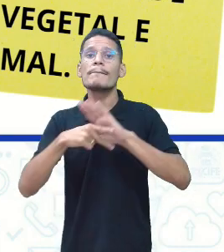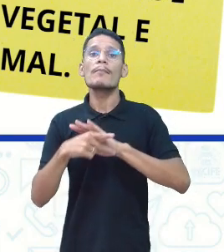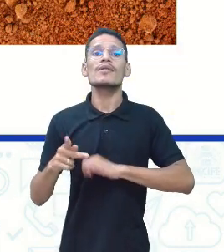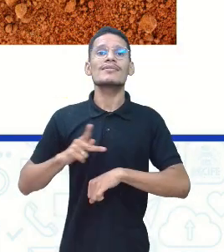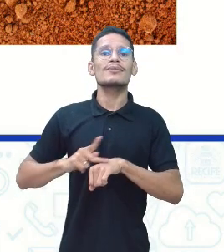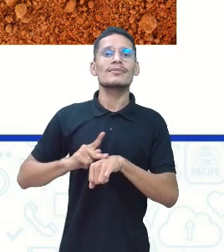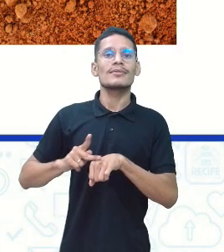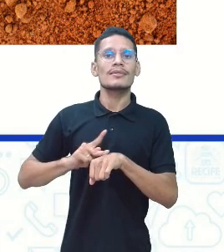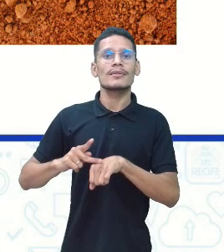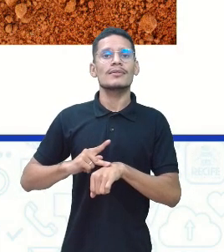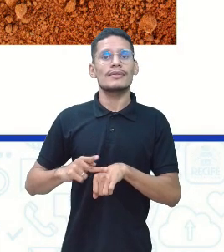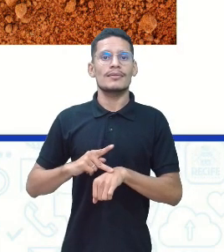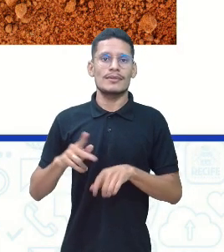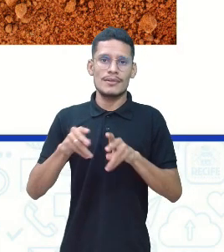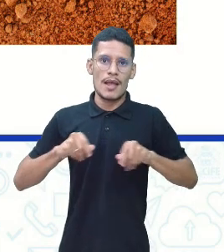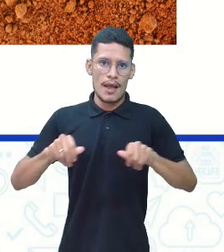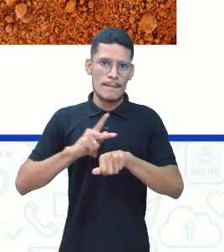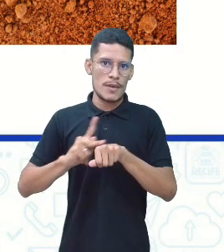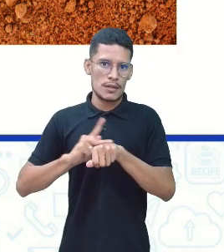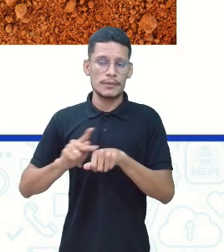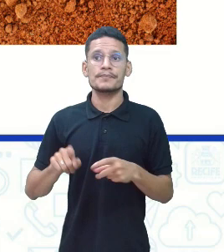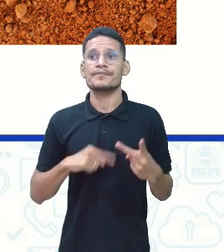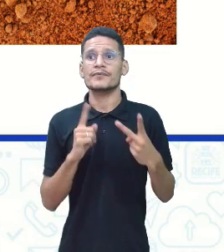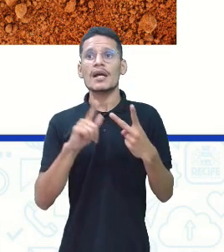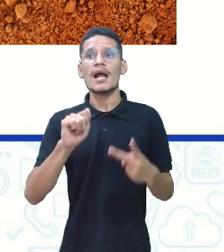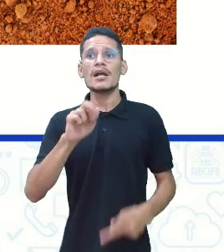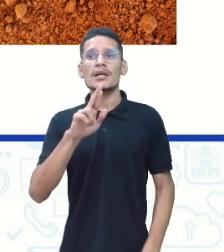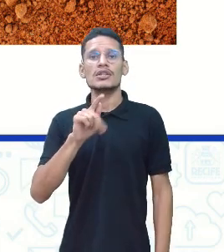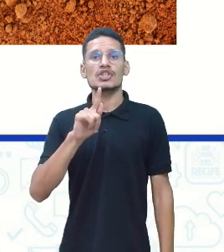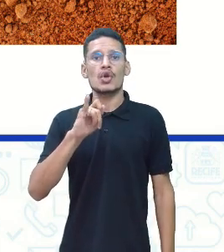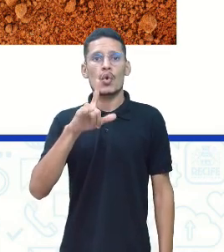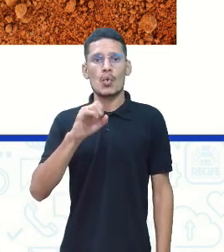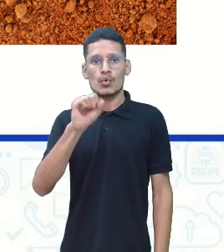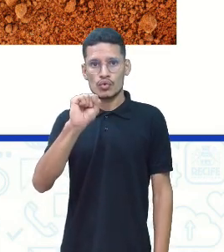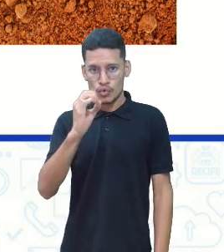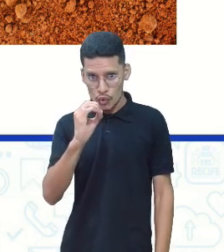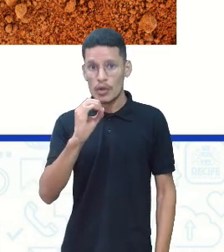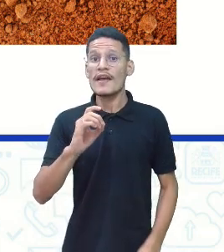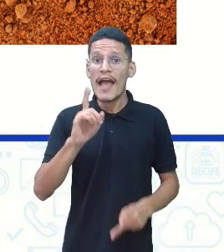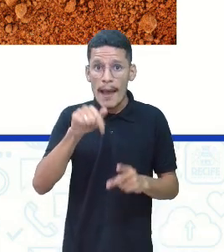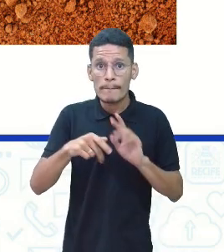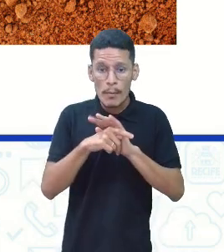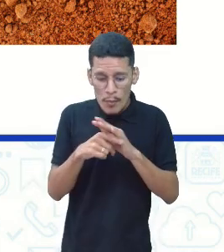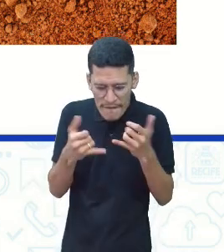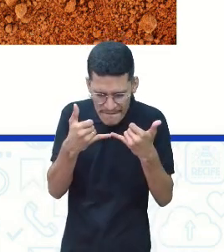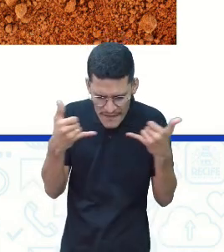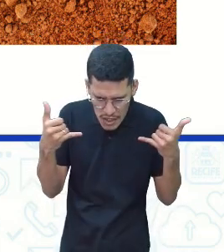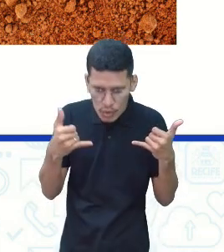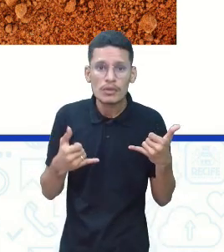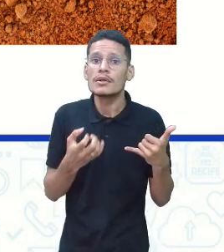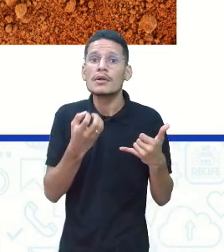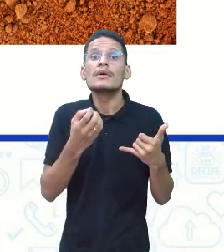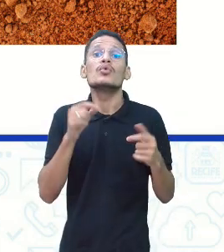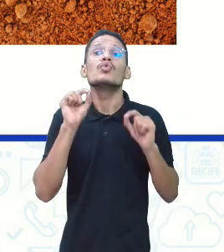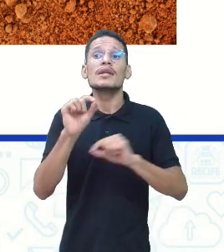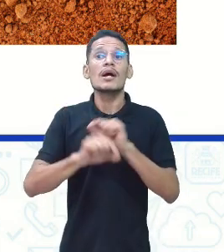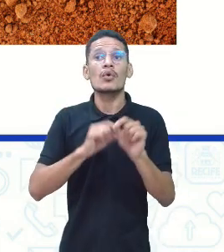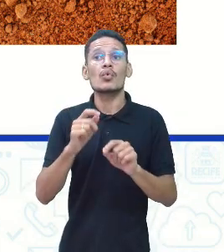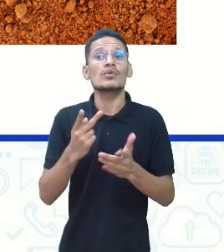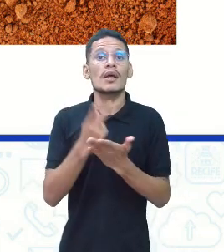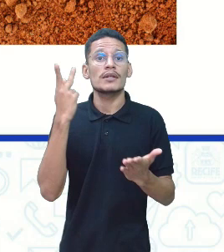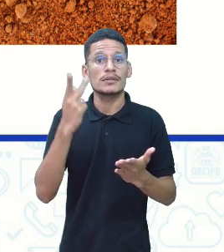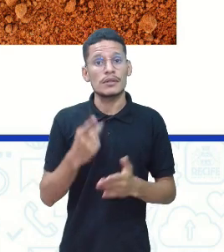preta. E aí? Aí vem o argiloso, partículas finas, por isso é menos permeável. Olha o que vai